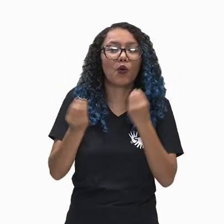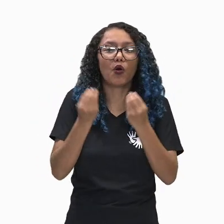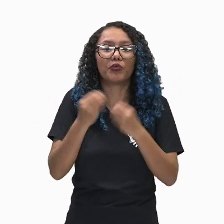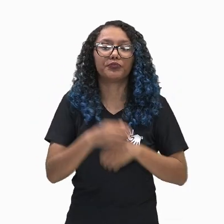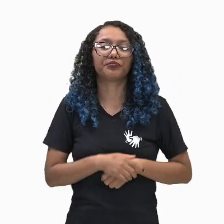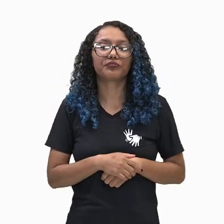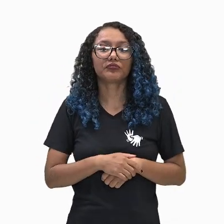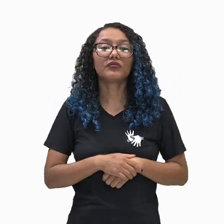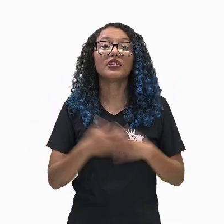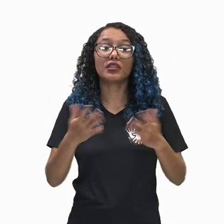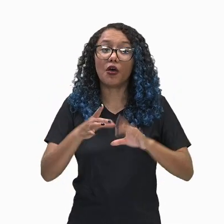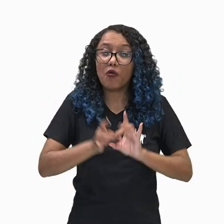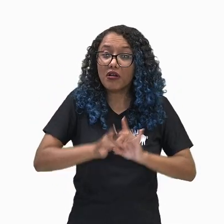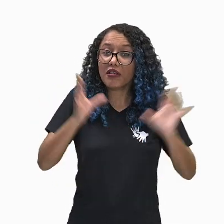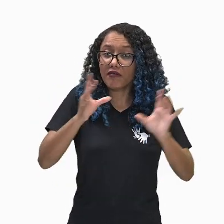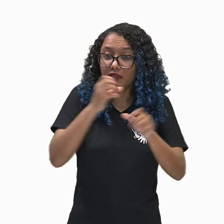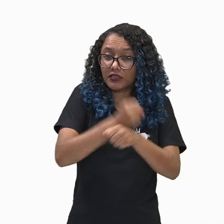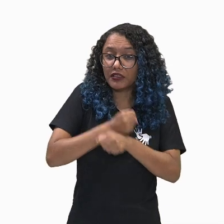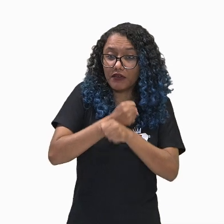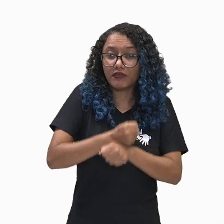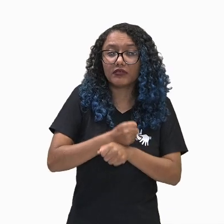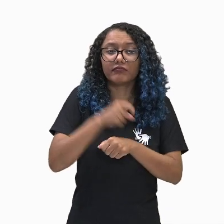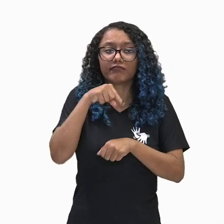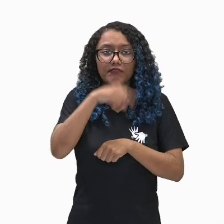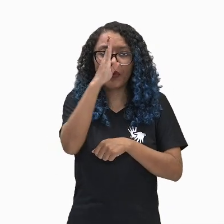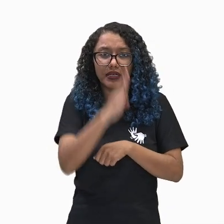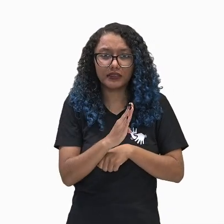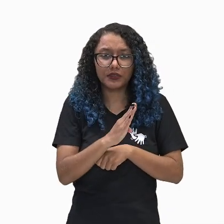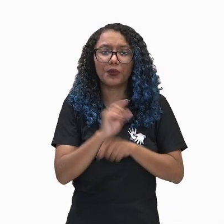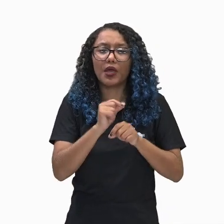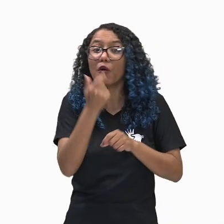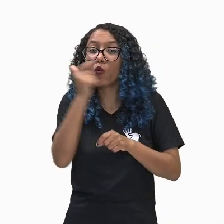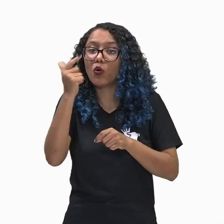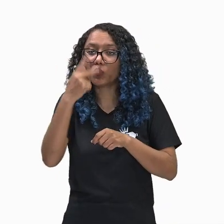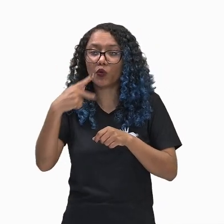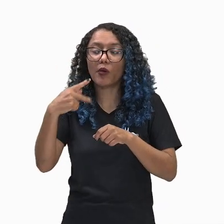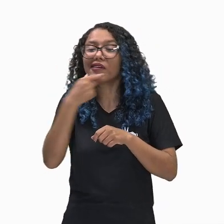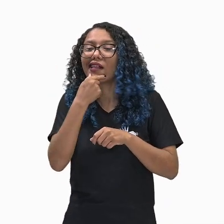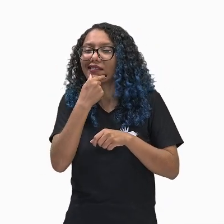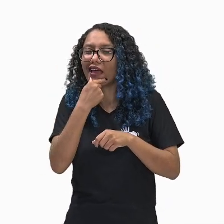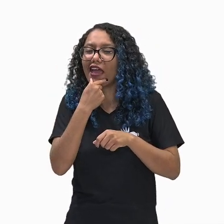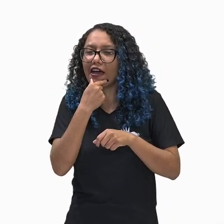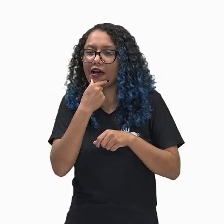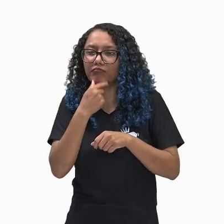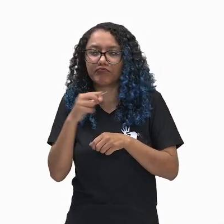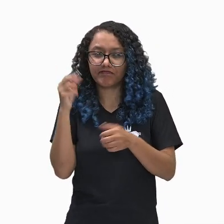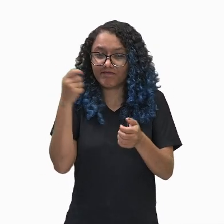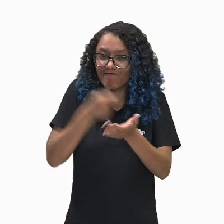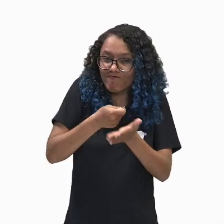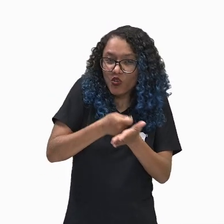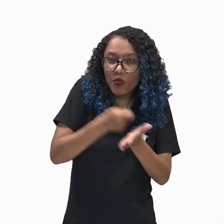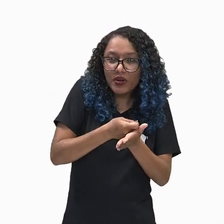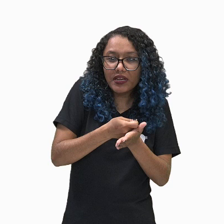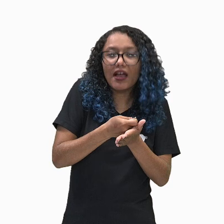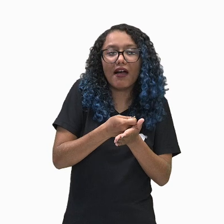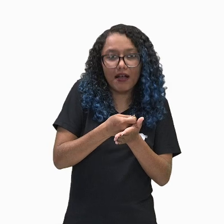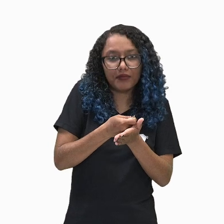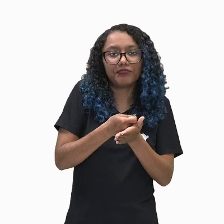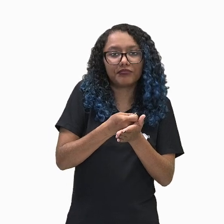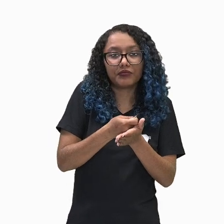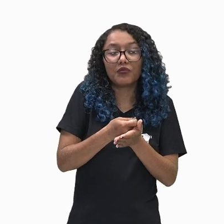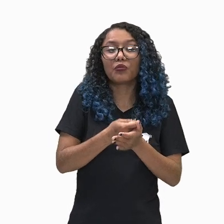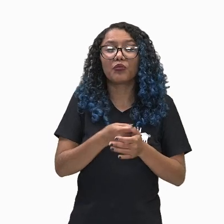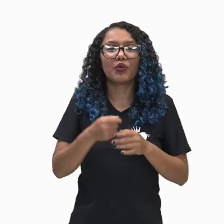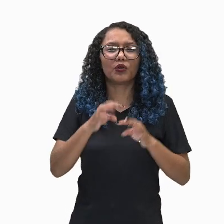pressão externa da Inglaterra, que pressionava para que os países escravistas abolissem a escravidão em